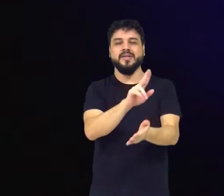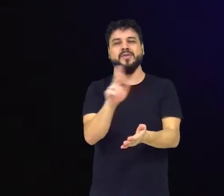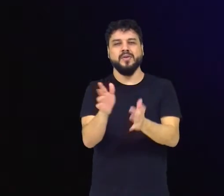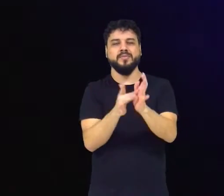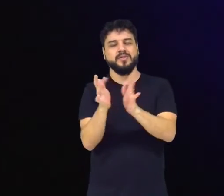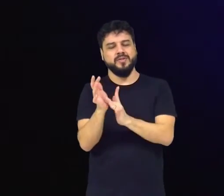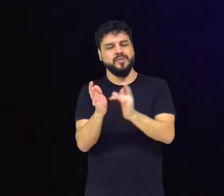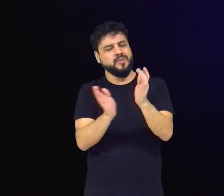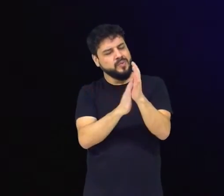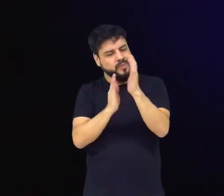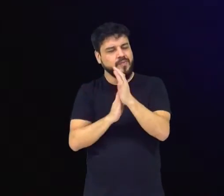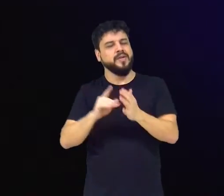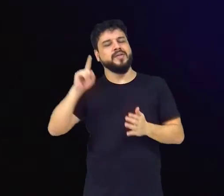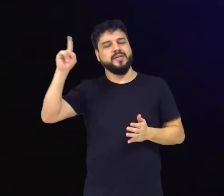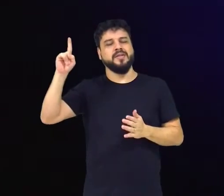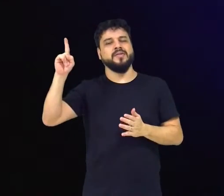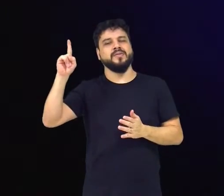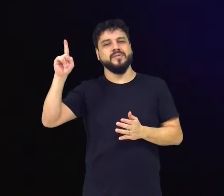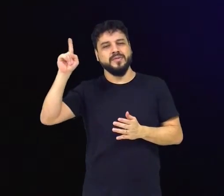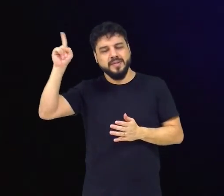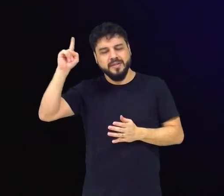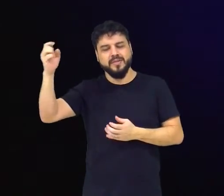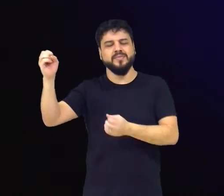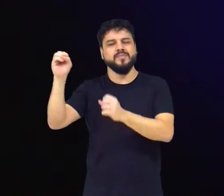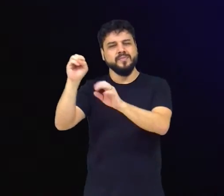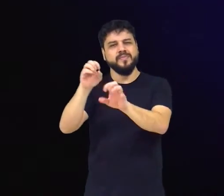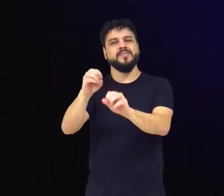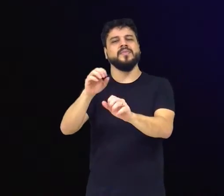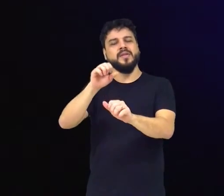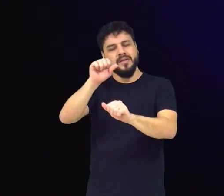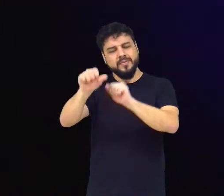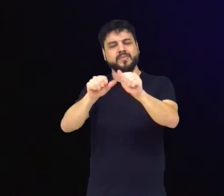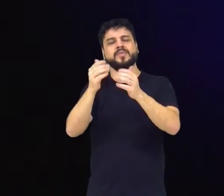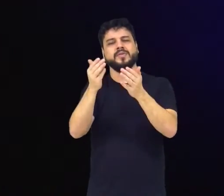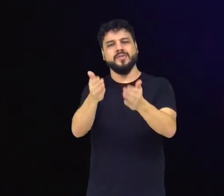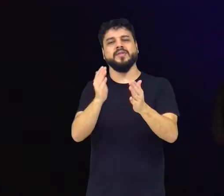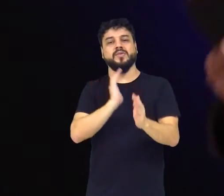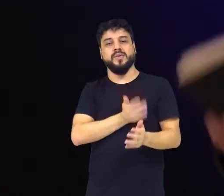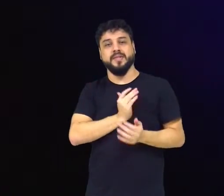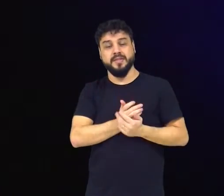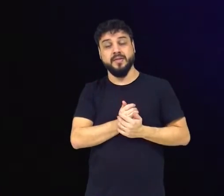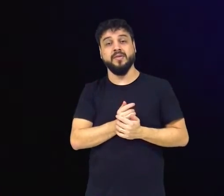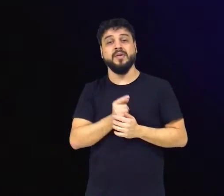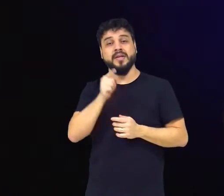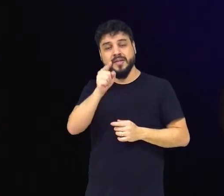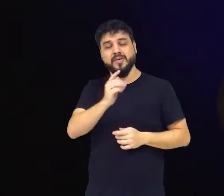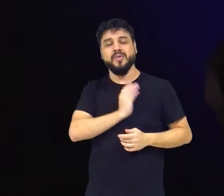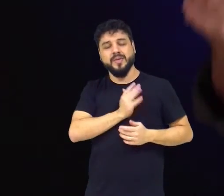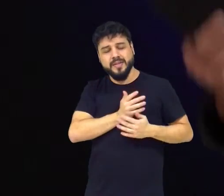Deus por essa palavra no teu coração. Que essa palavra verdadeiramente alcance o teu coração e ela possa